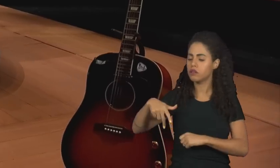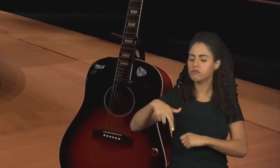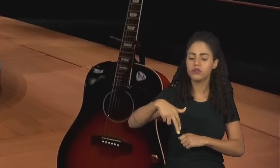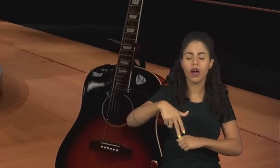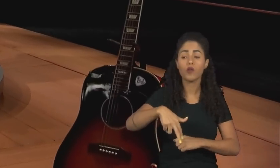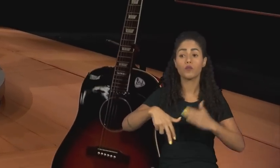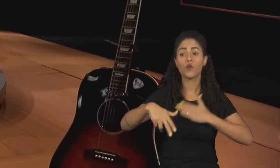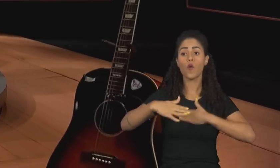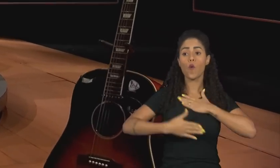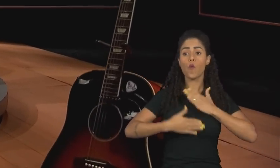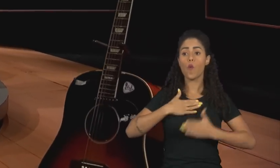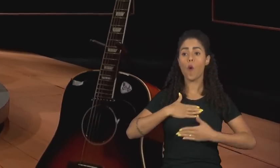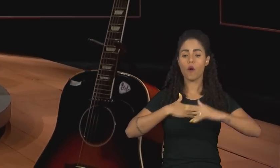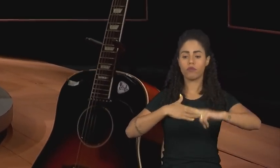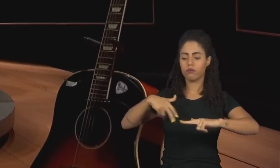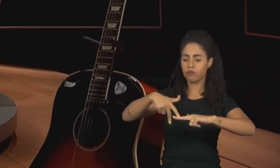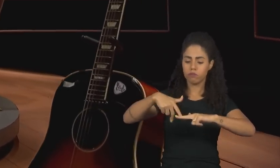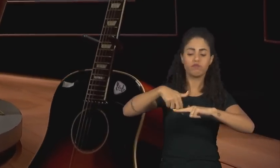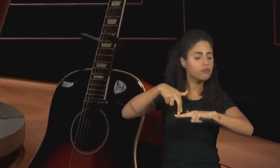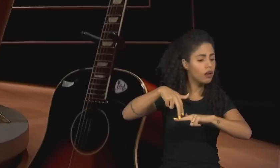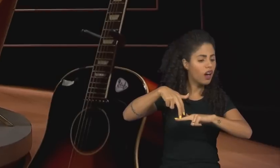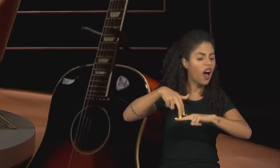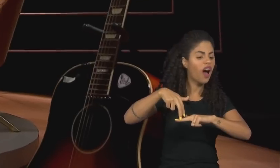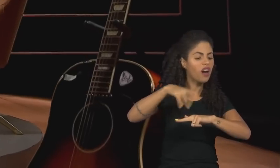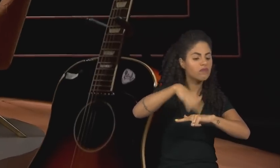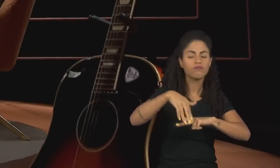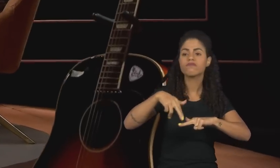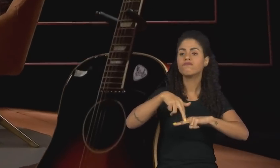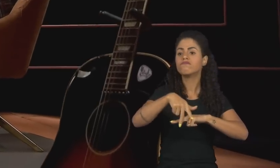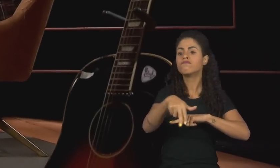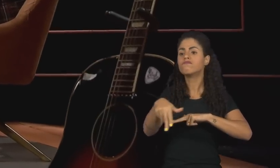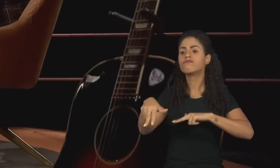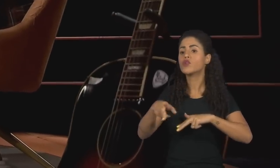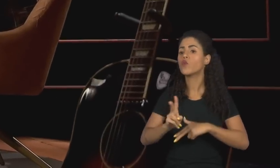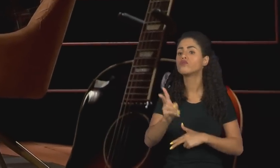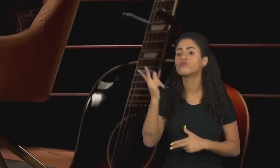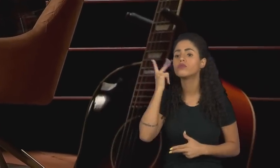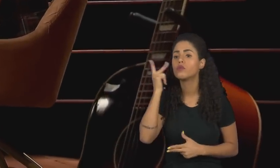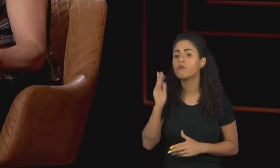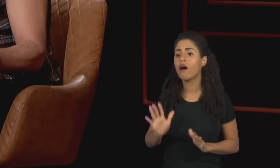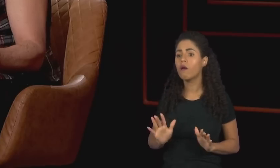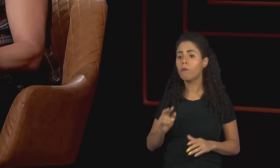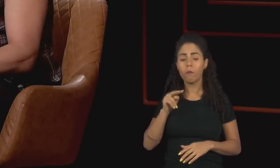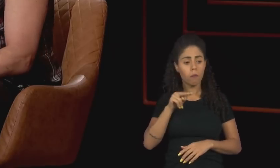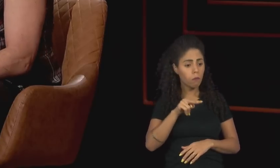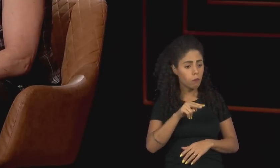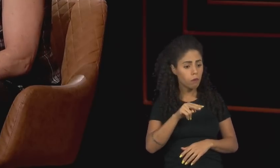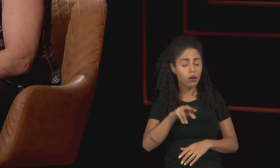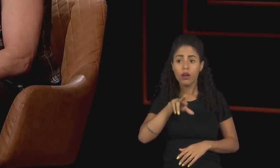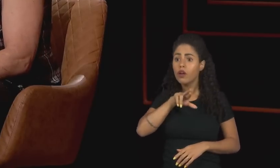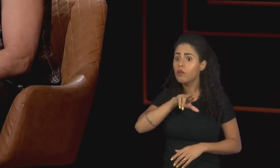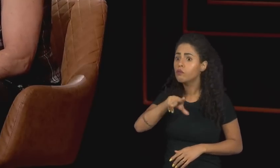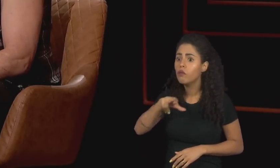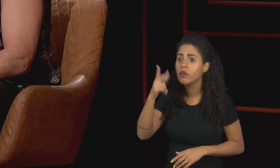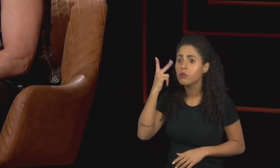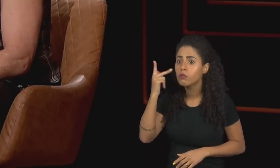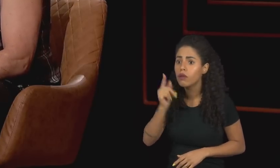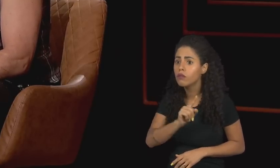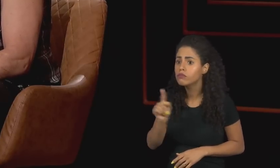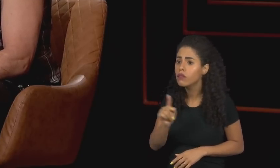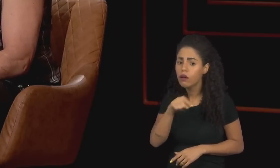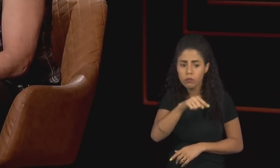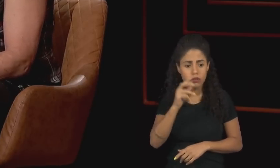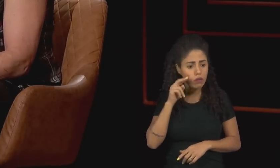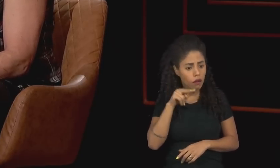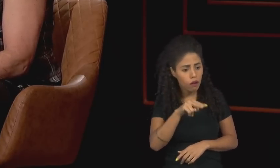andando ali e na boa. E passa como se fosse uma coisa natural. Não é natural. A pessoa não sei se a pessoa está morta ou